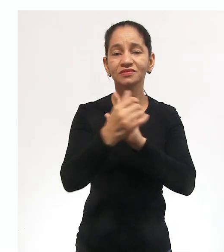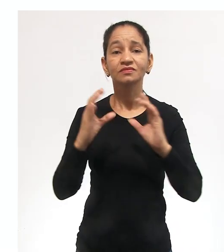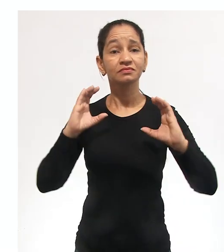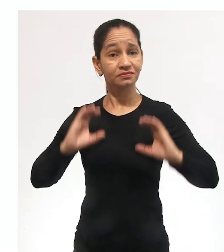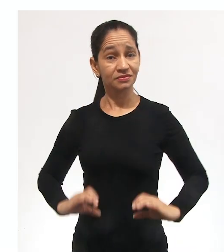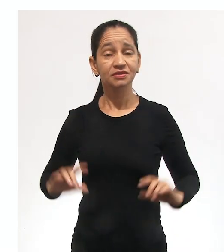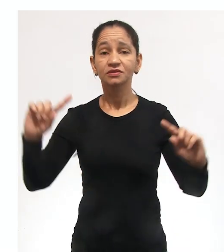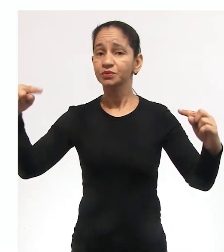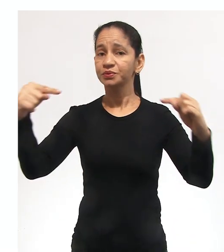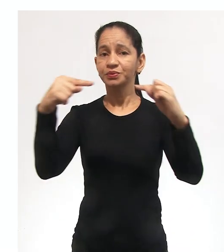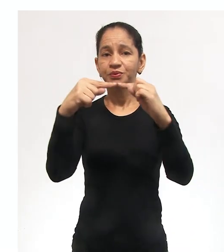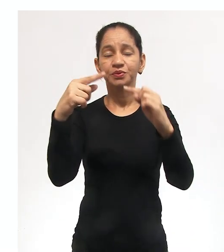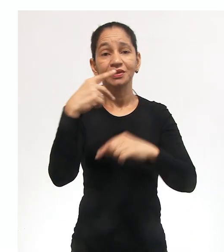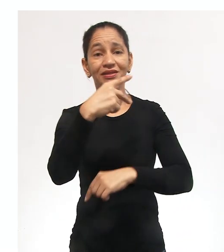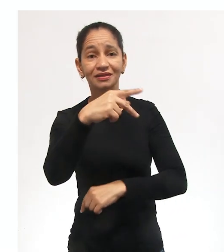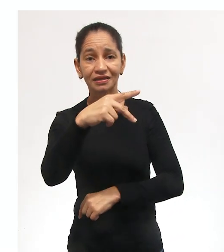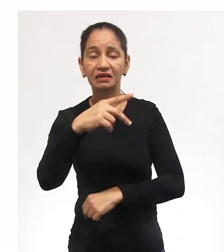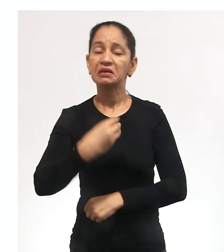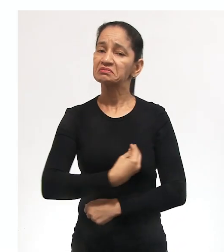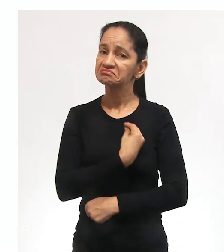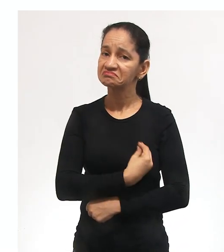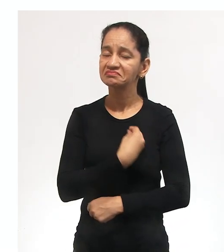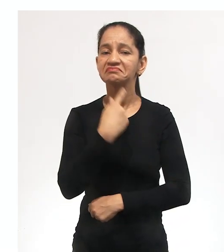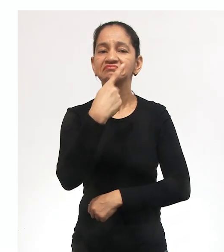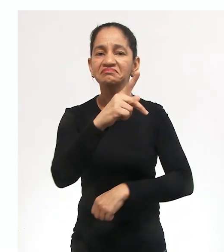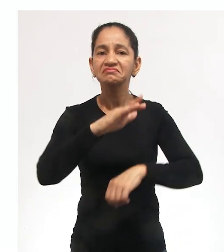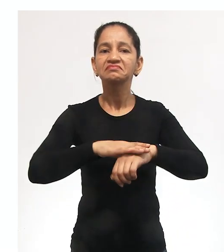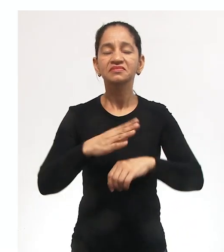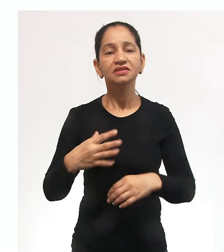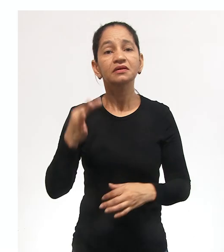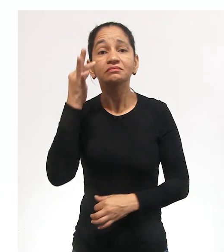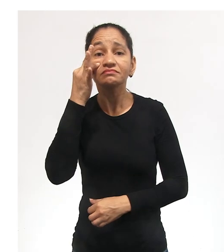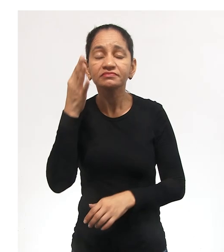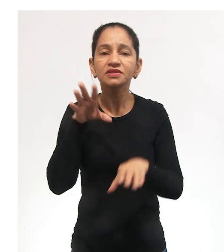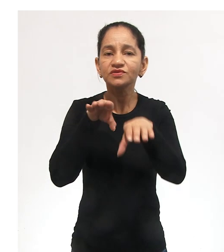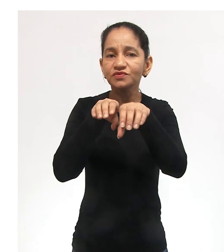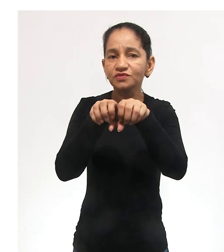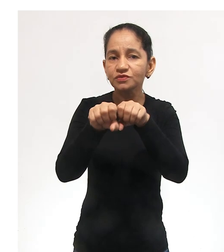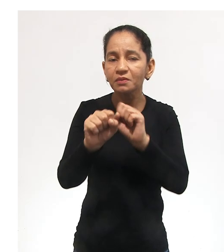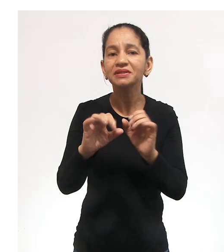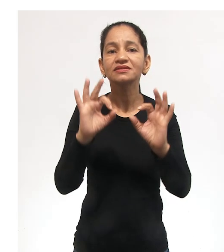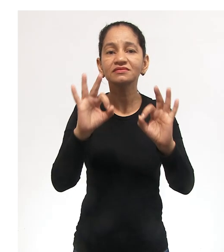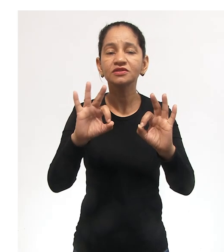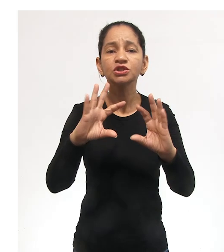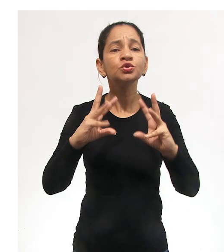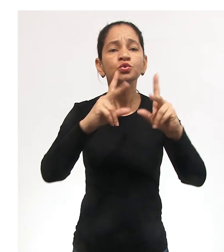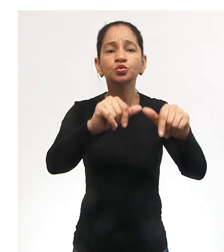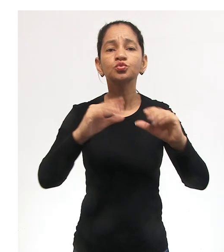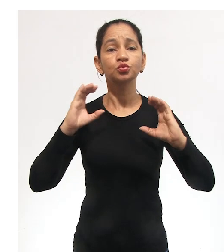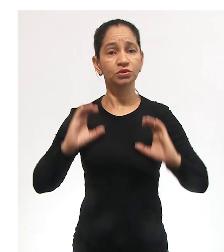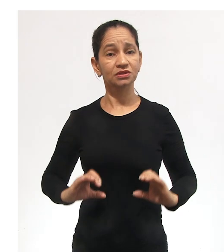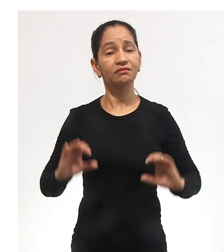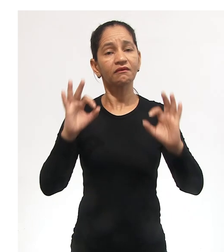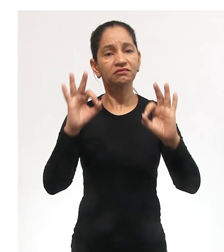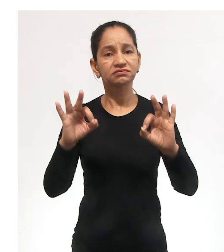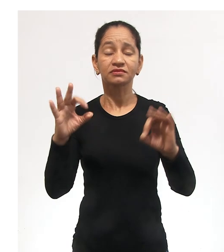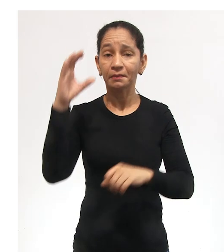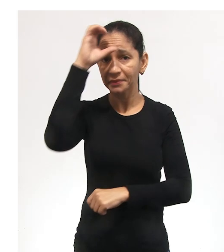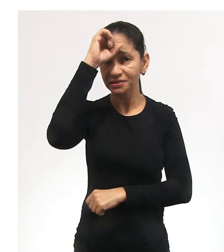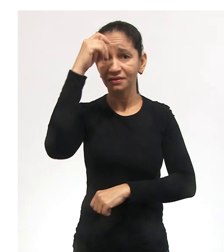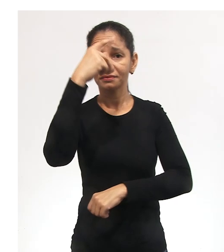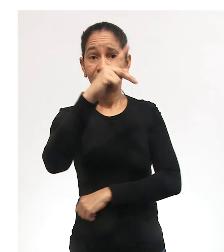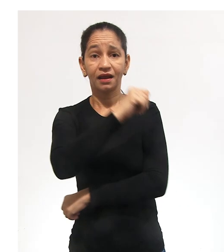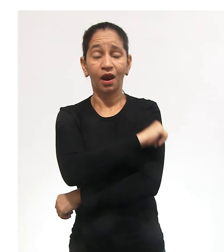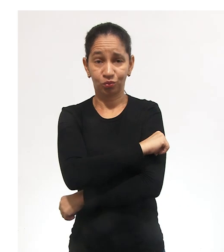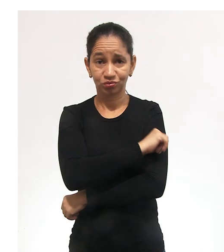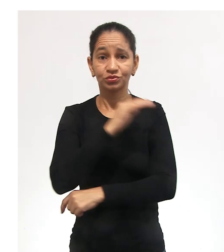contribuindo, realmente alinhadas com a realidade e proporcionando formação integral e aprendizagem